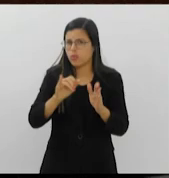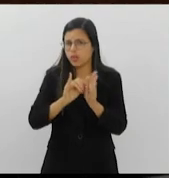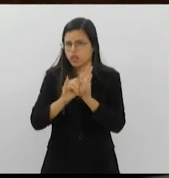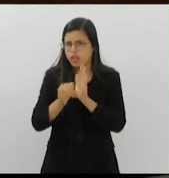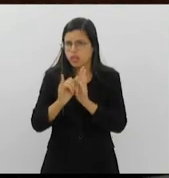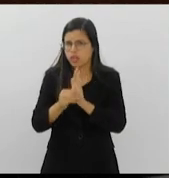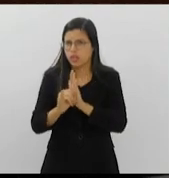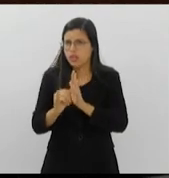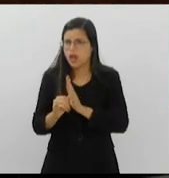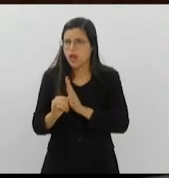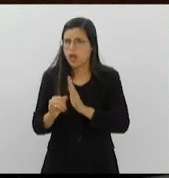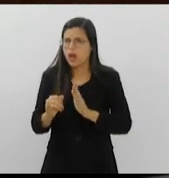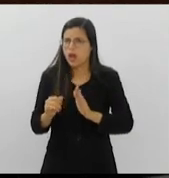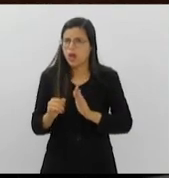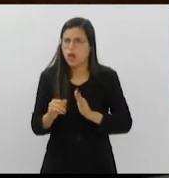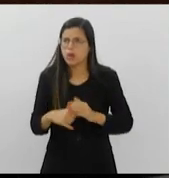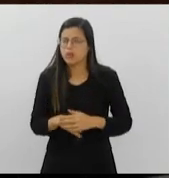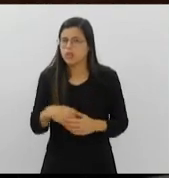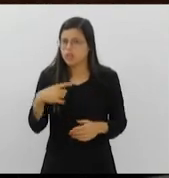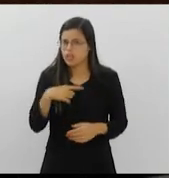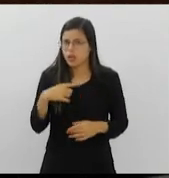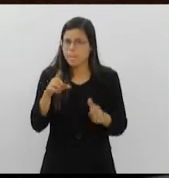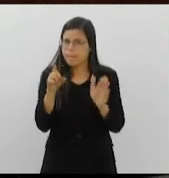inclusive, tinham duas respostas corretas.